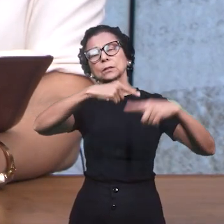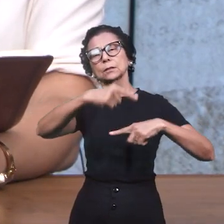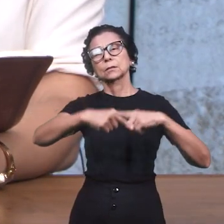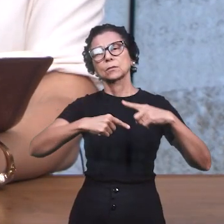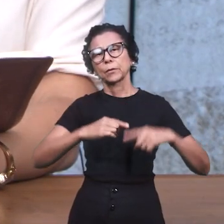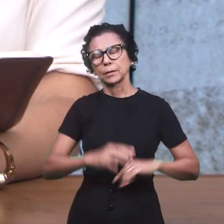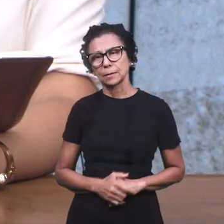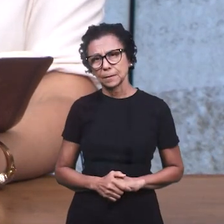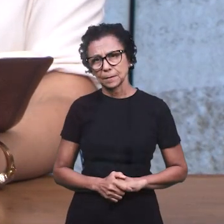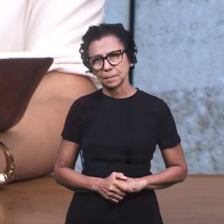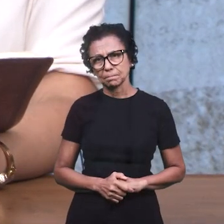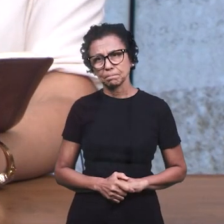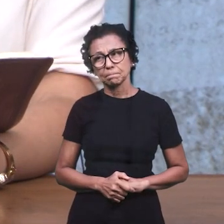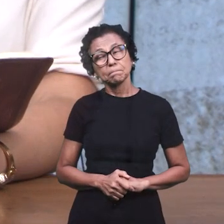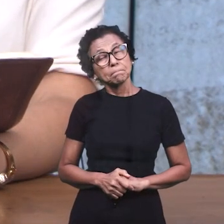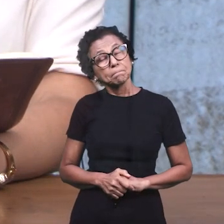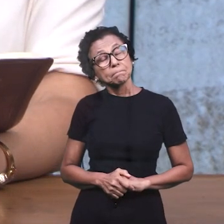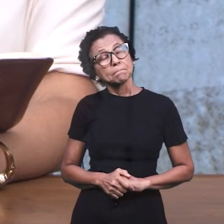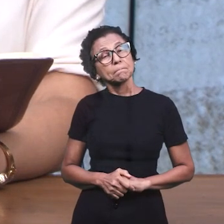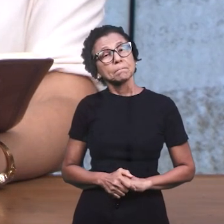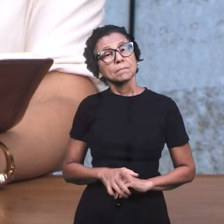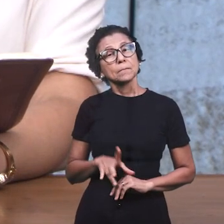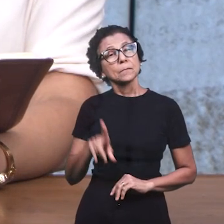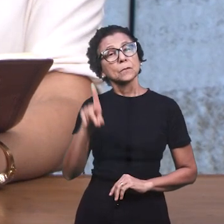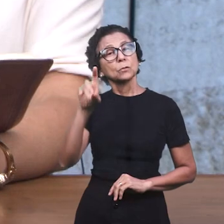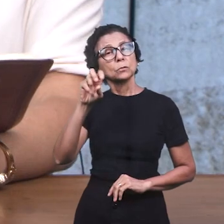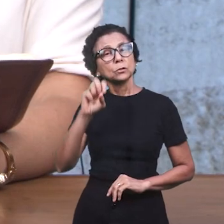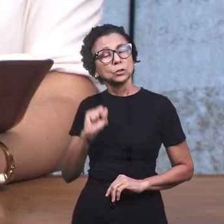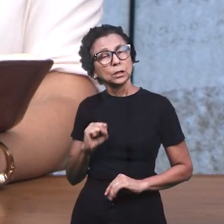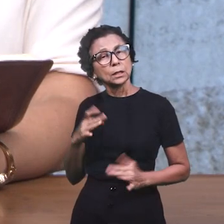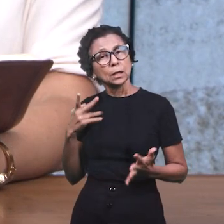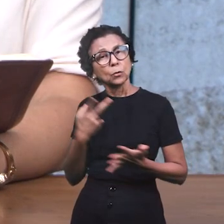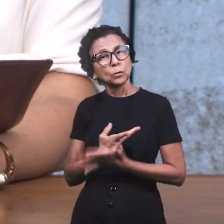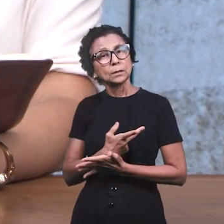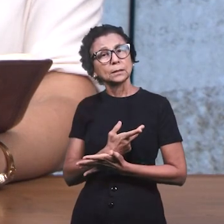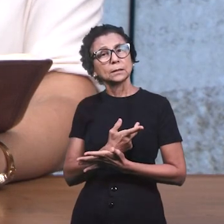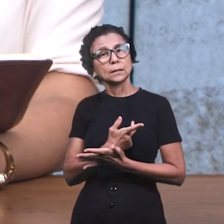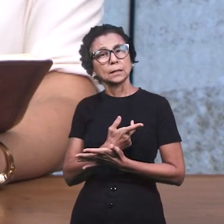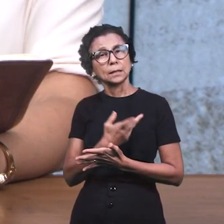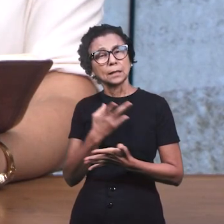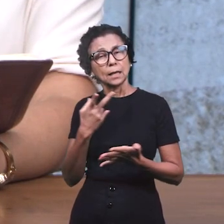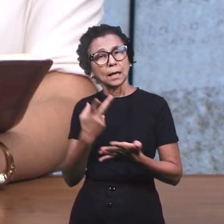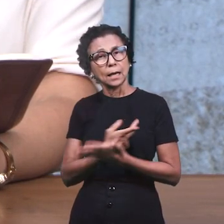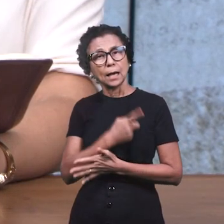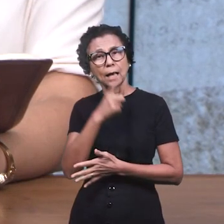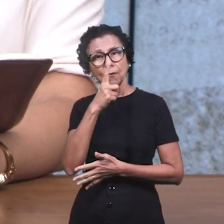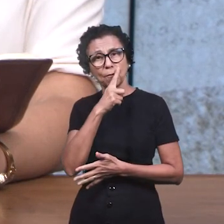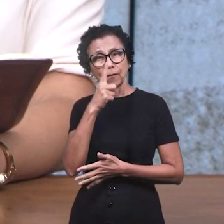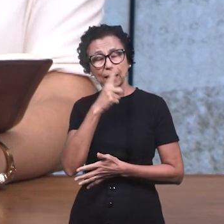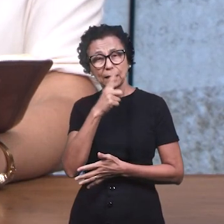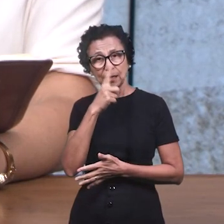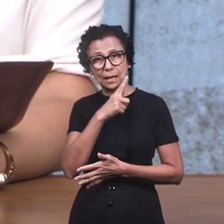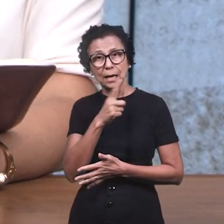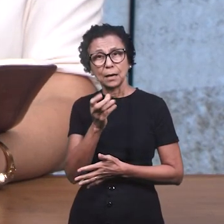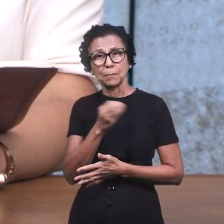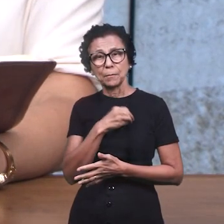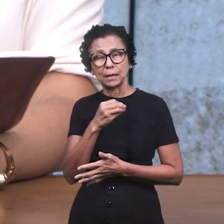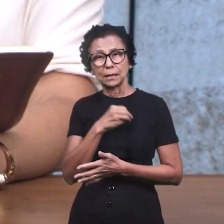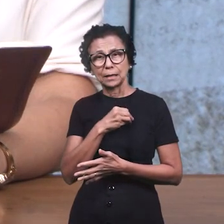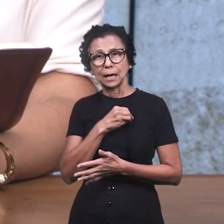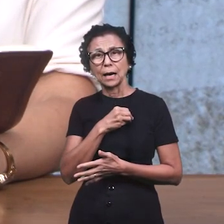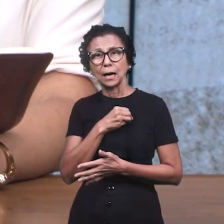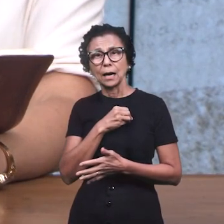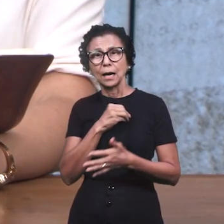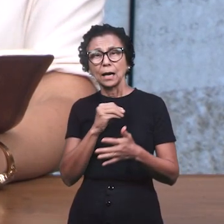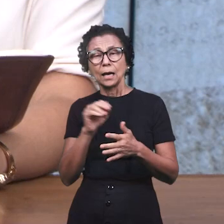será que, quando se fizer alguma coisa por erro e for encoberto aos olhos